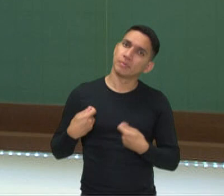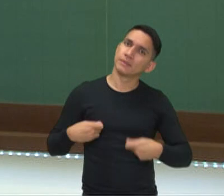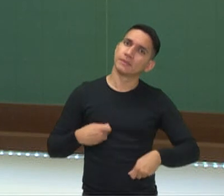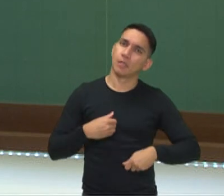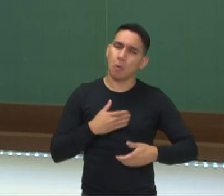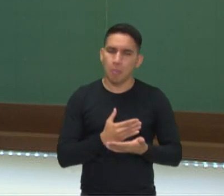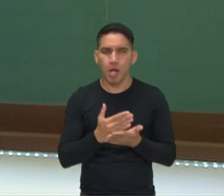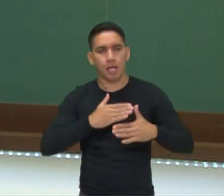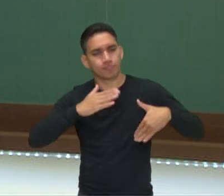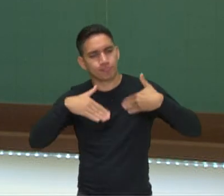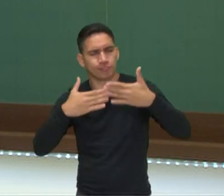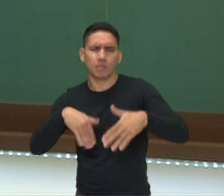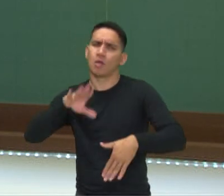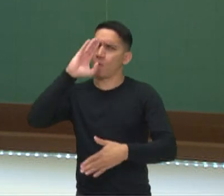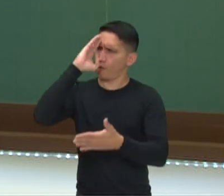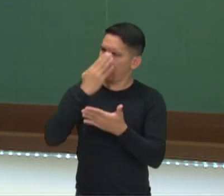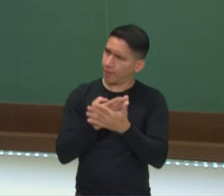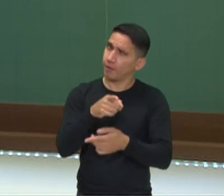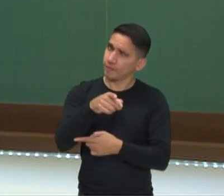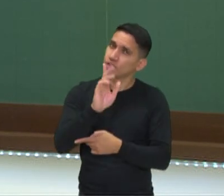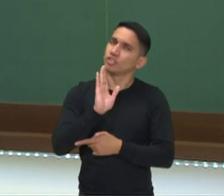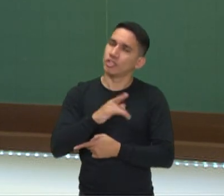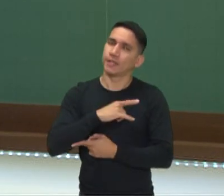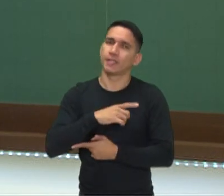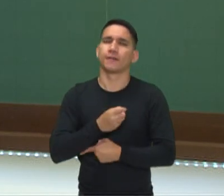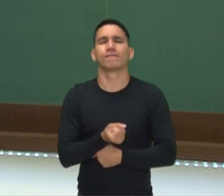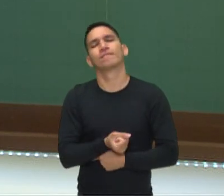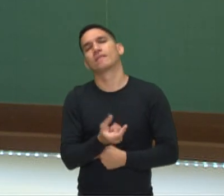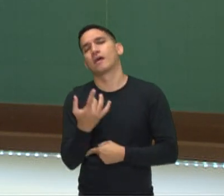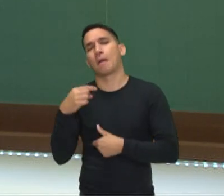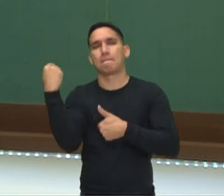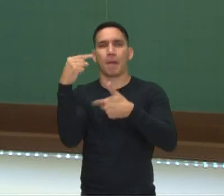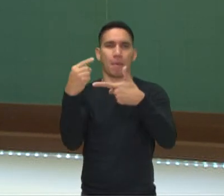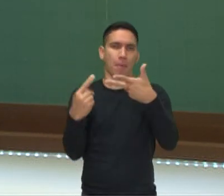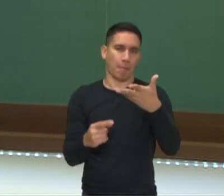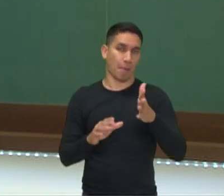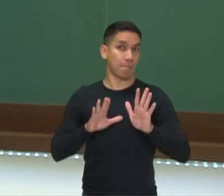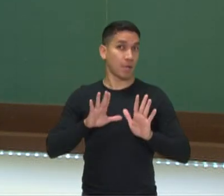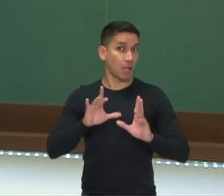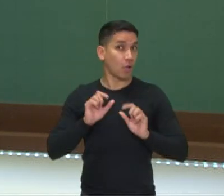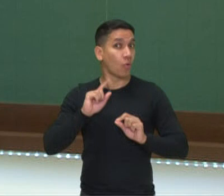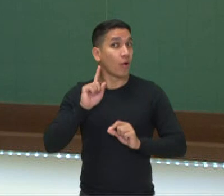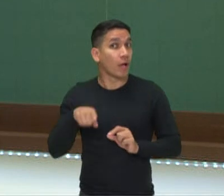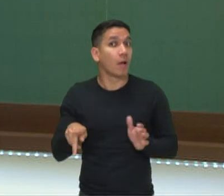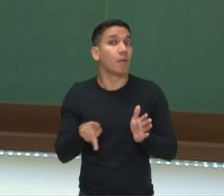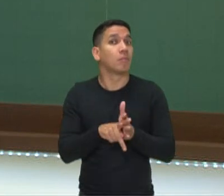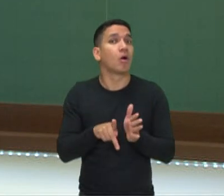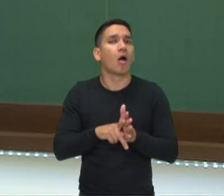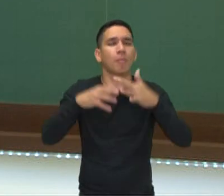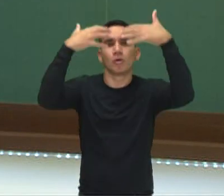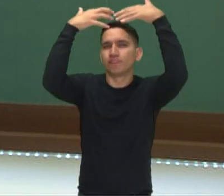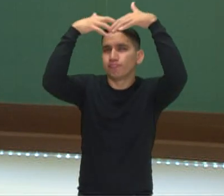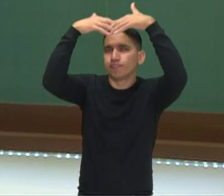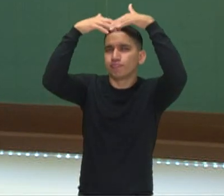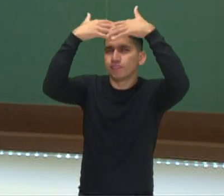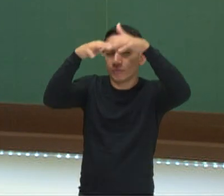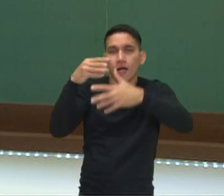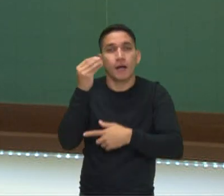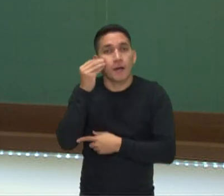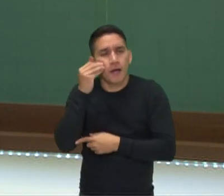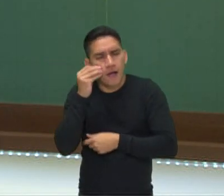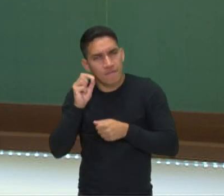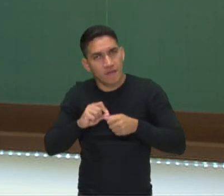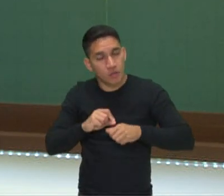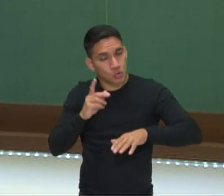a desenvolver. Tenho certeza que vocês já têm muitas dessas competências, mas isso é um exercício diário.